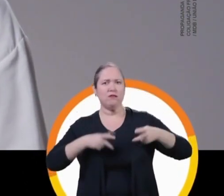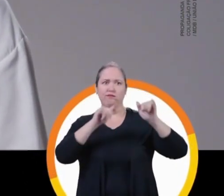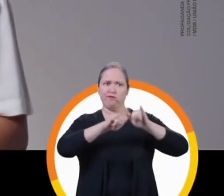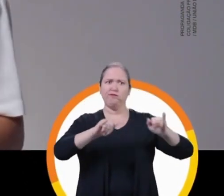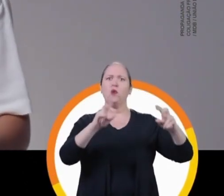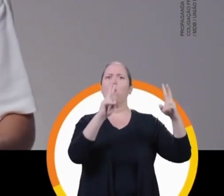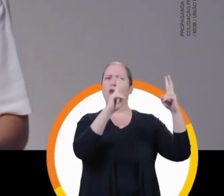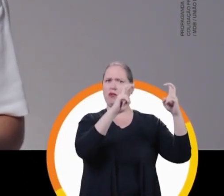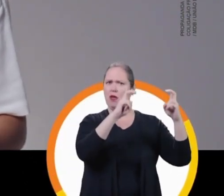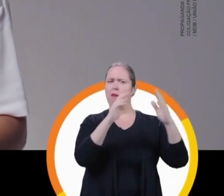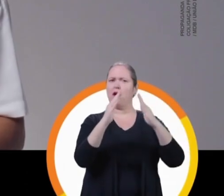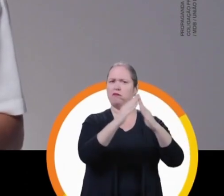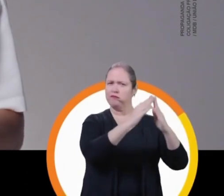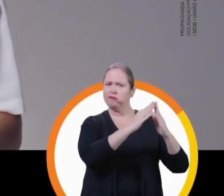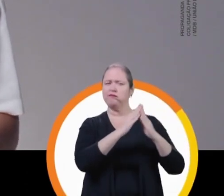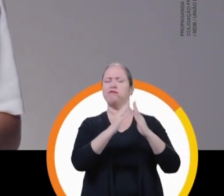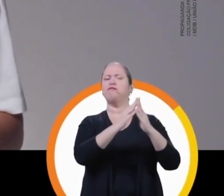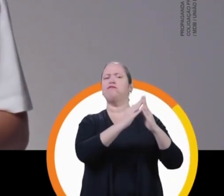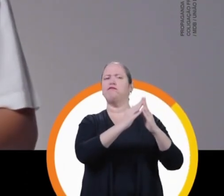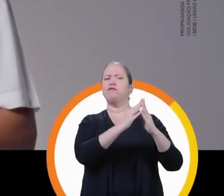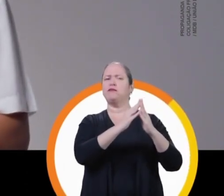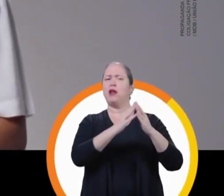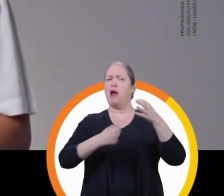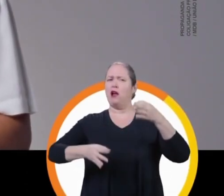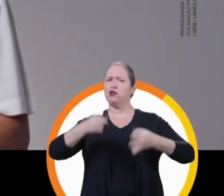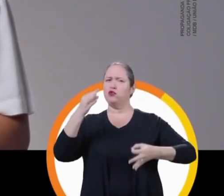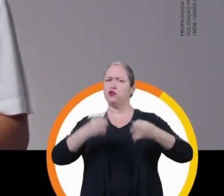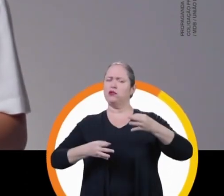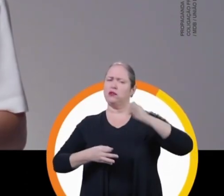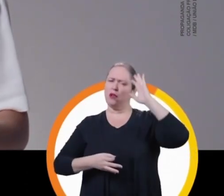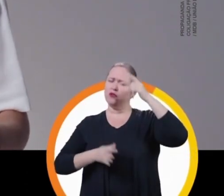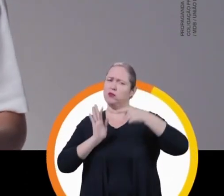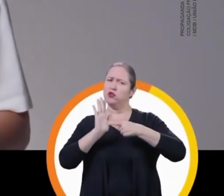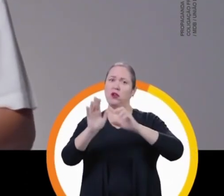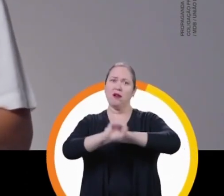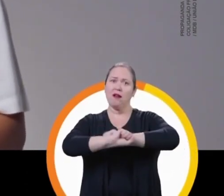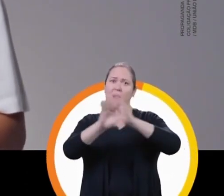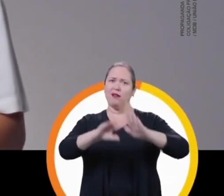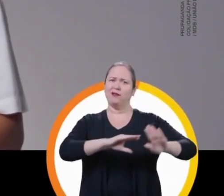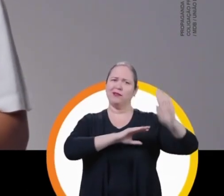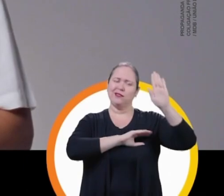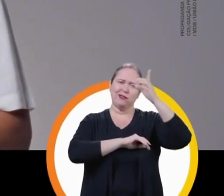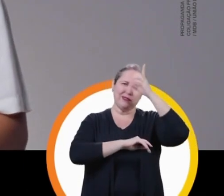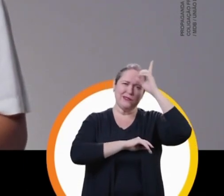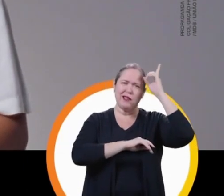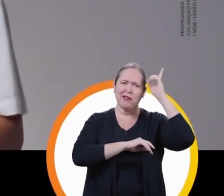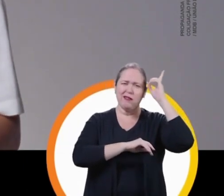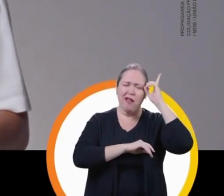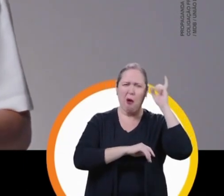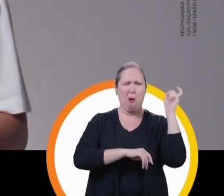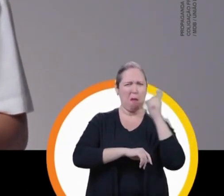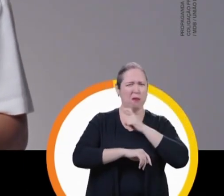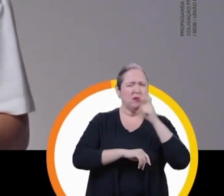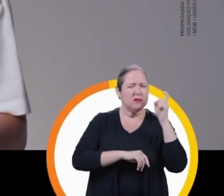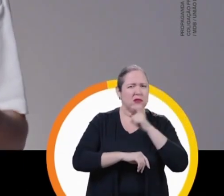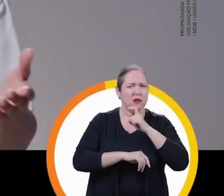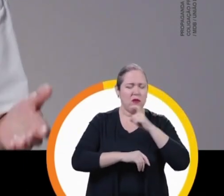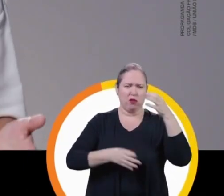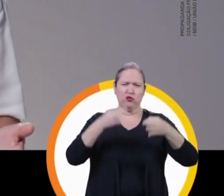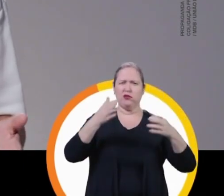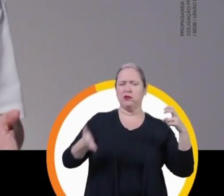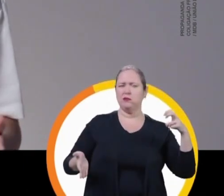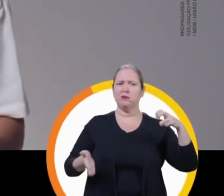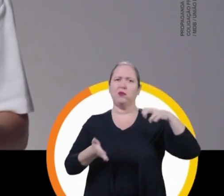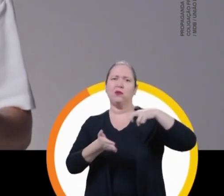tema. A decisão da justiça é clara ao apontar que Daniel manipulou dados. Ele foi punido por usar uma informação